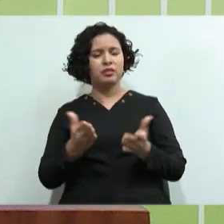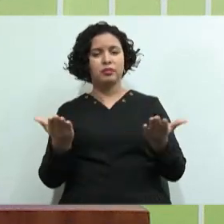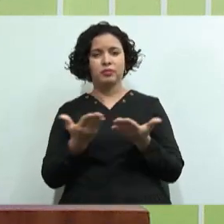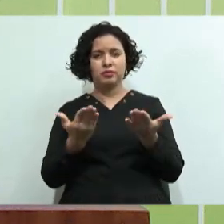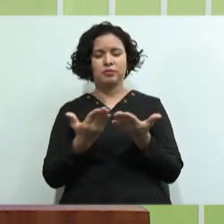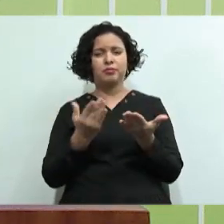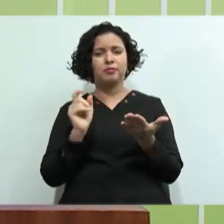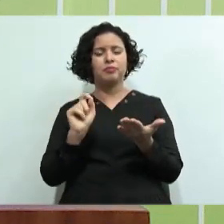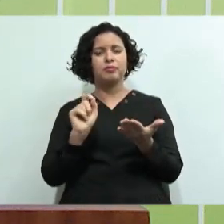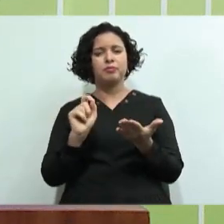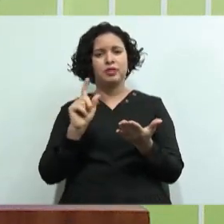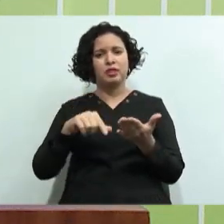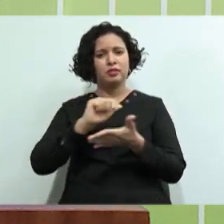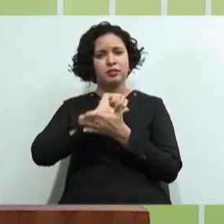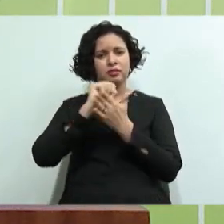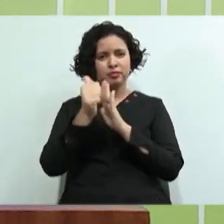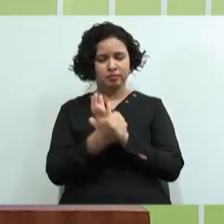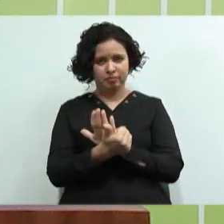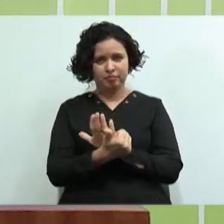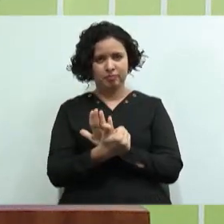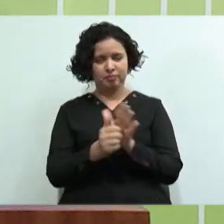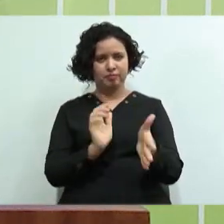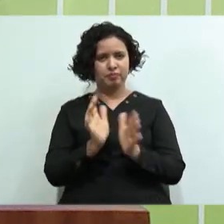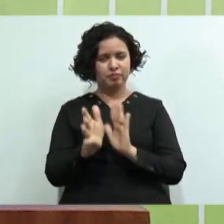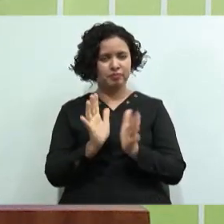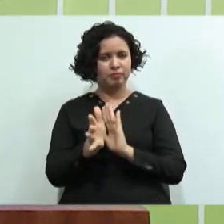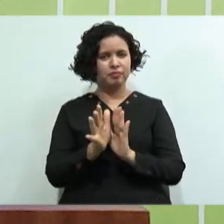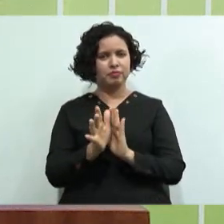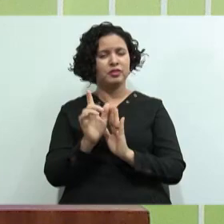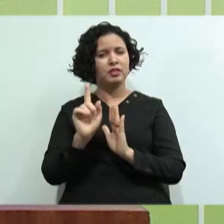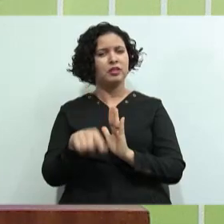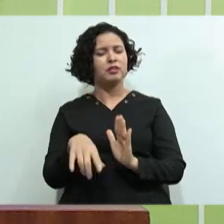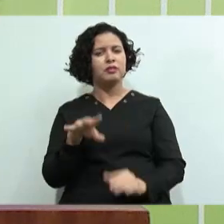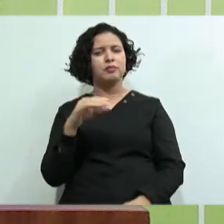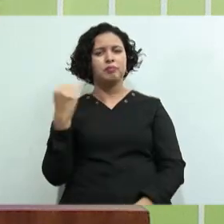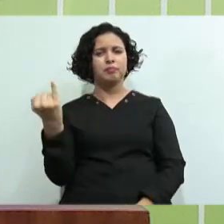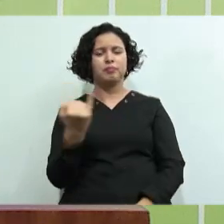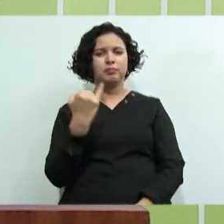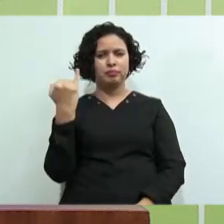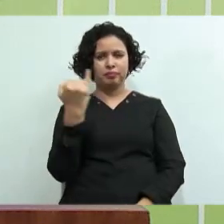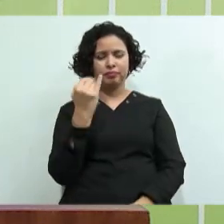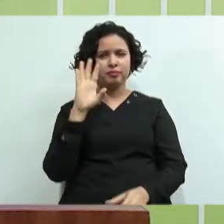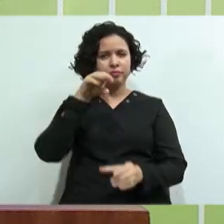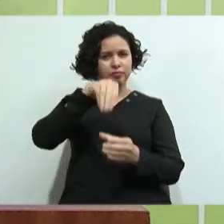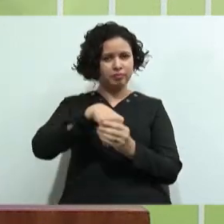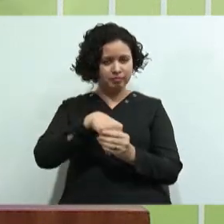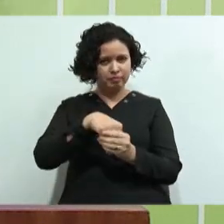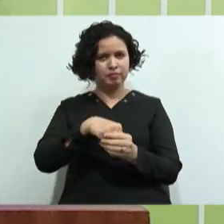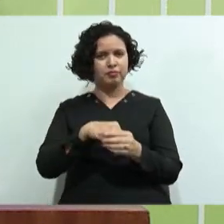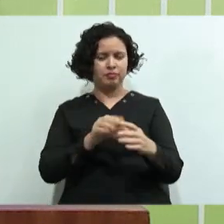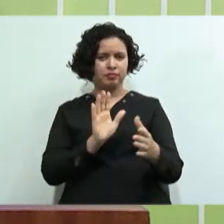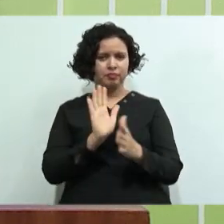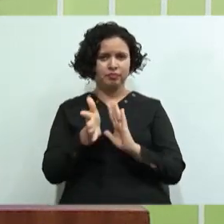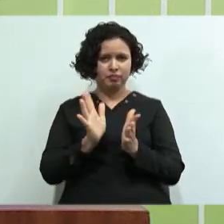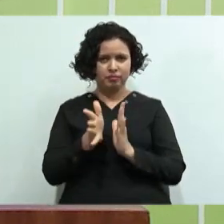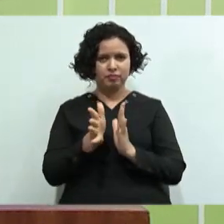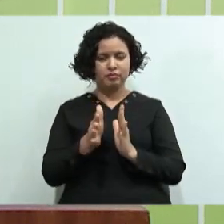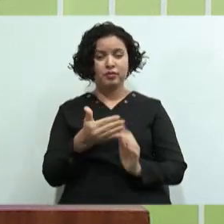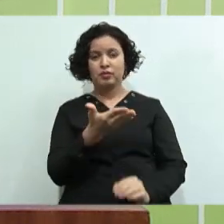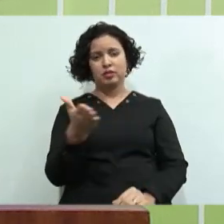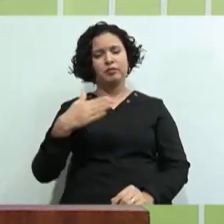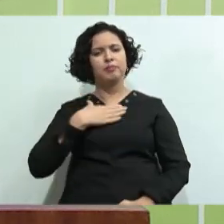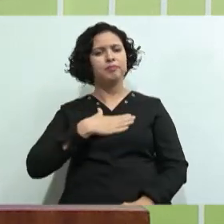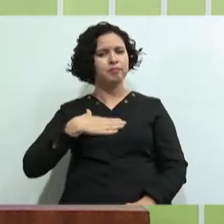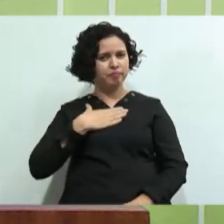nós vamos ver a respeito dos parâmetros da língua de sinais, que é muito, muito, muito importante na língua de sinais. E eu acredito que vocês irão